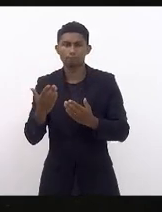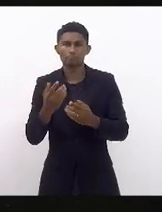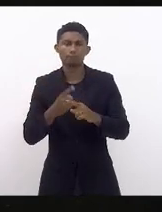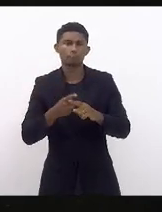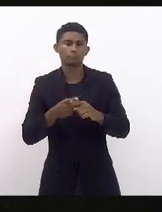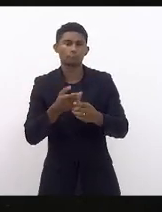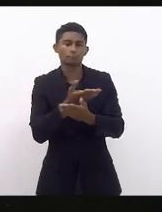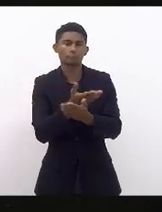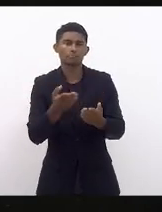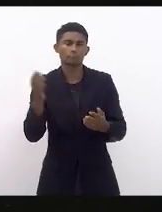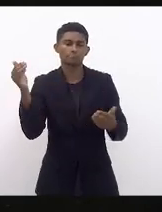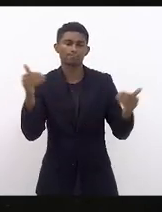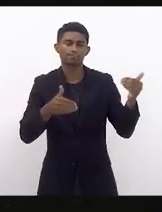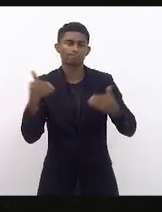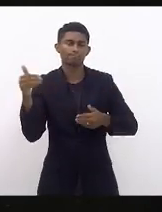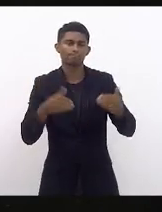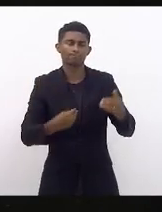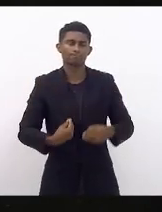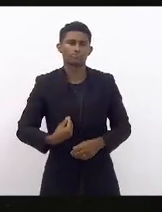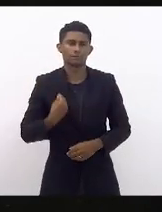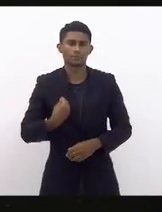estarem aqui.